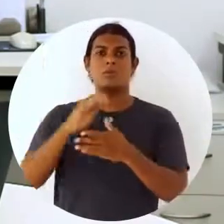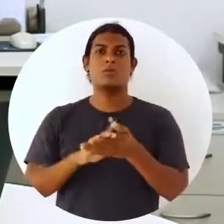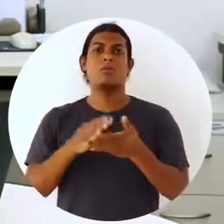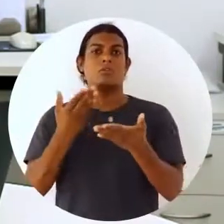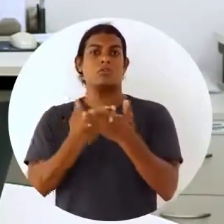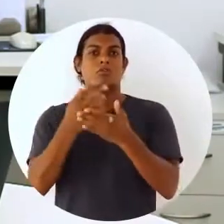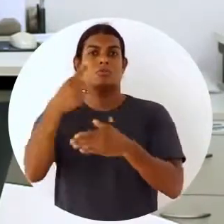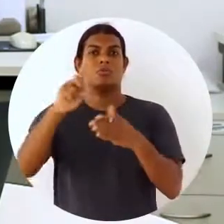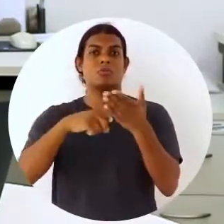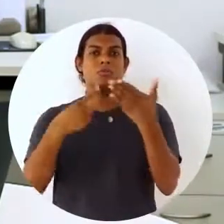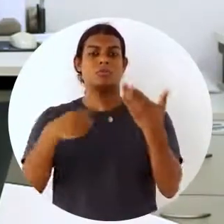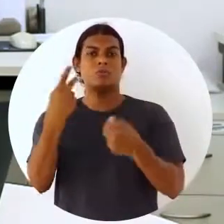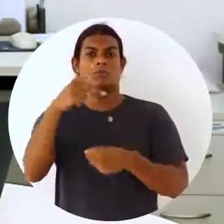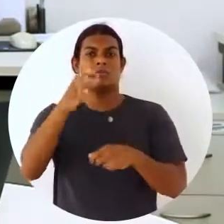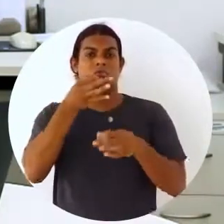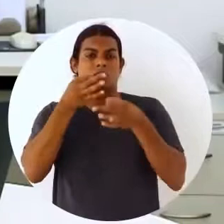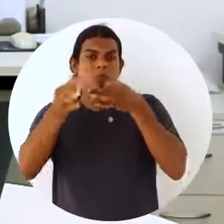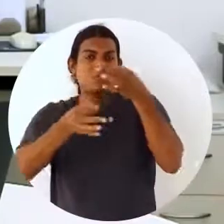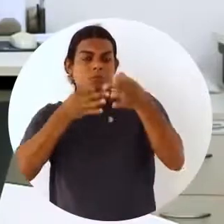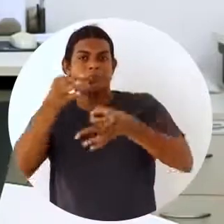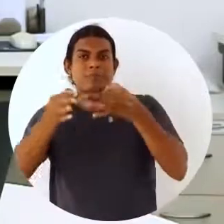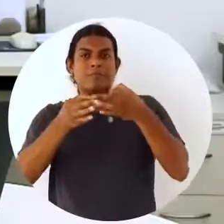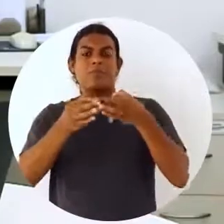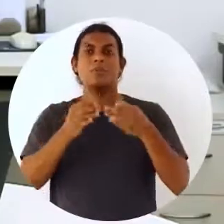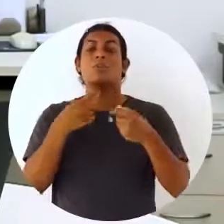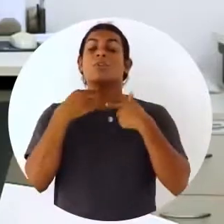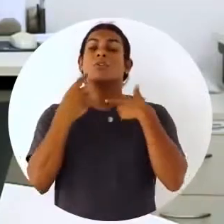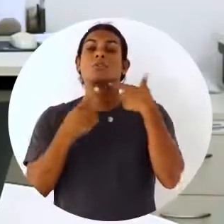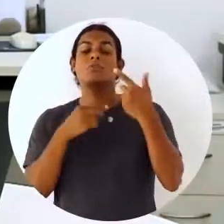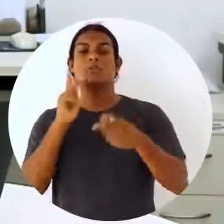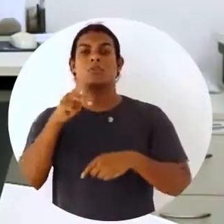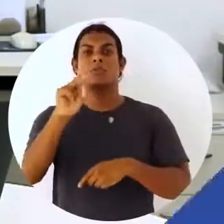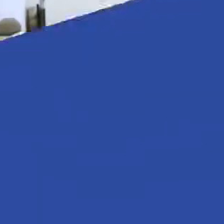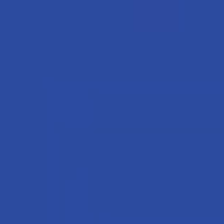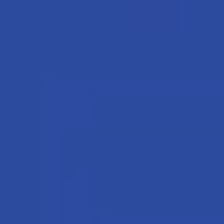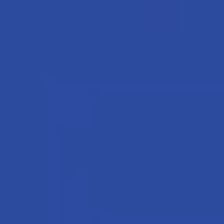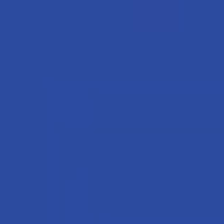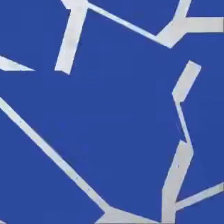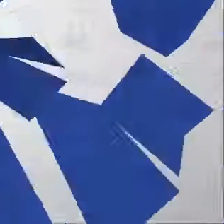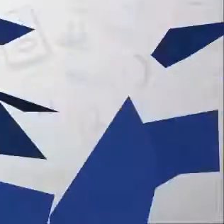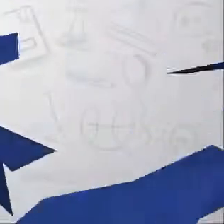bote seus comentários no tópico e qualquer dúvida, sempre entre em contato.